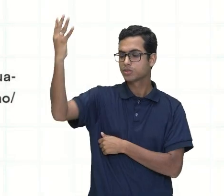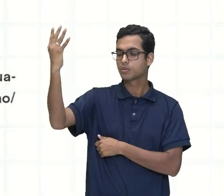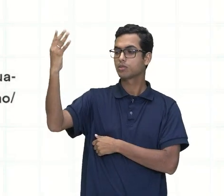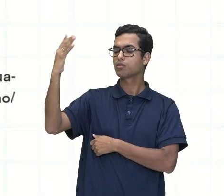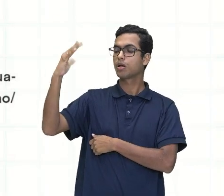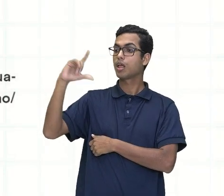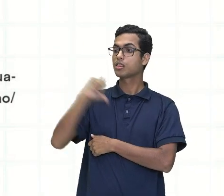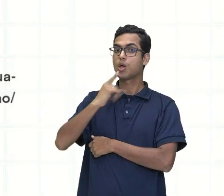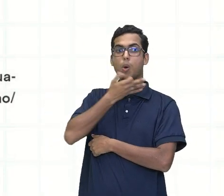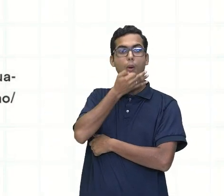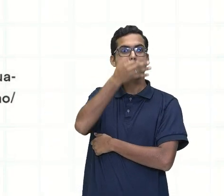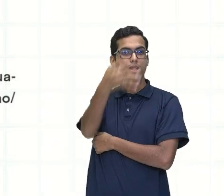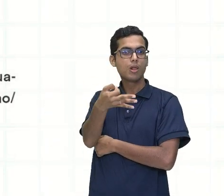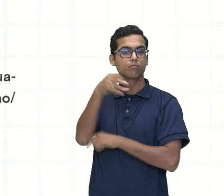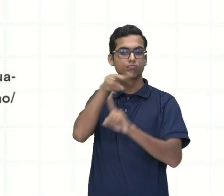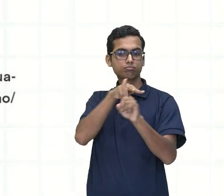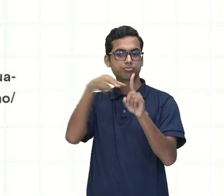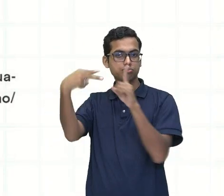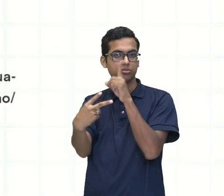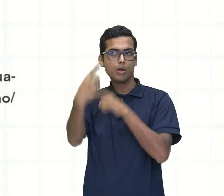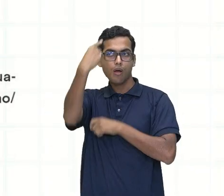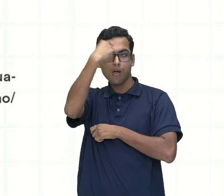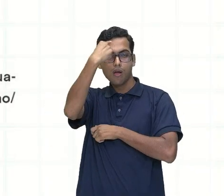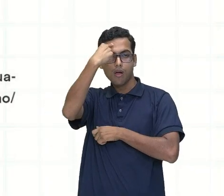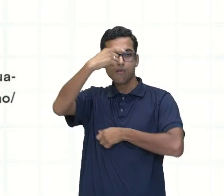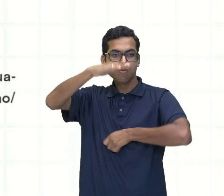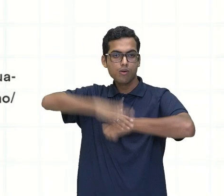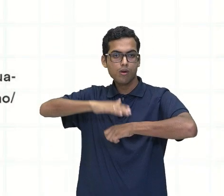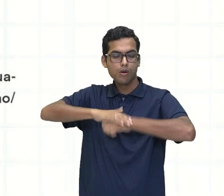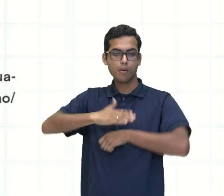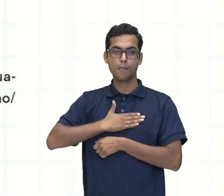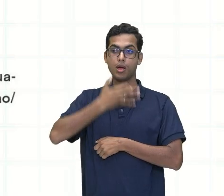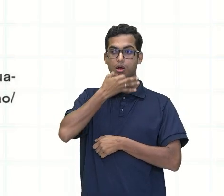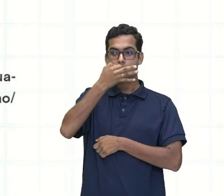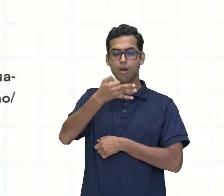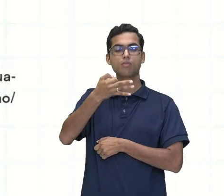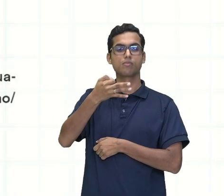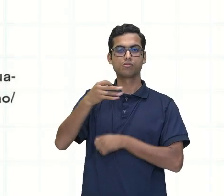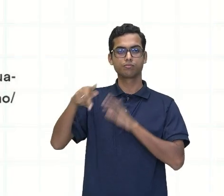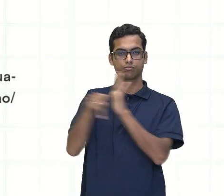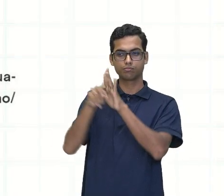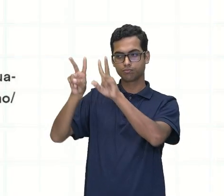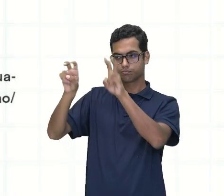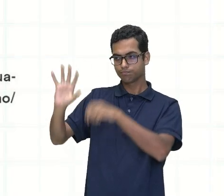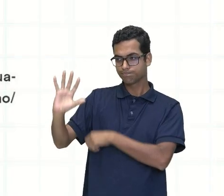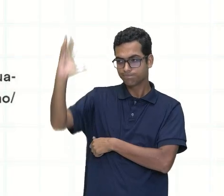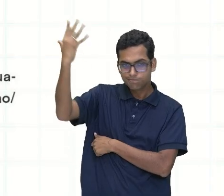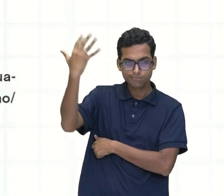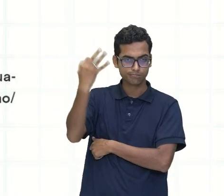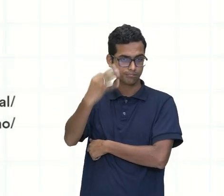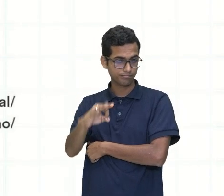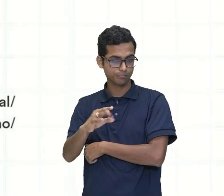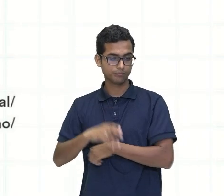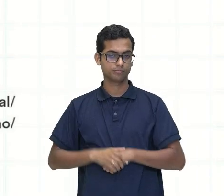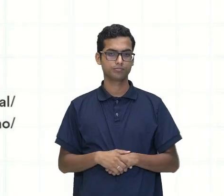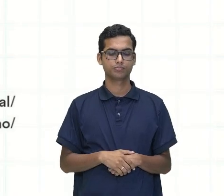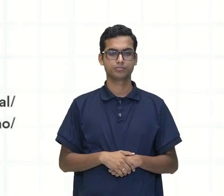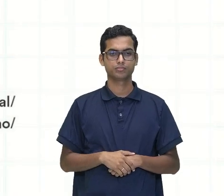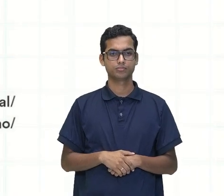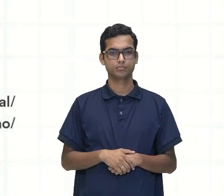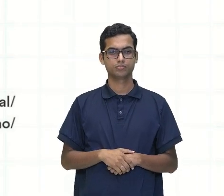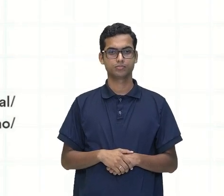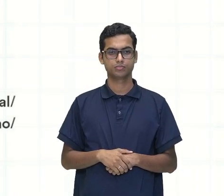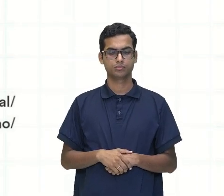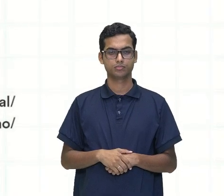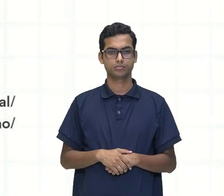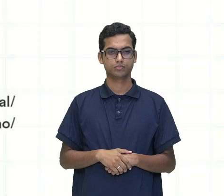ou seja, o que eu penso, né? O meu julgamento pessoal a respeito desse fato. Diferente do fato